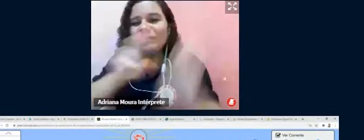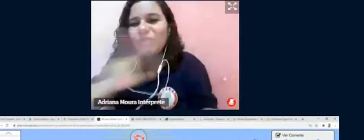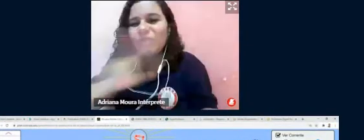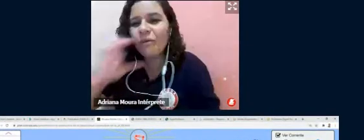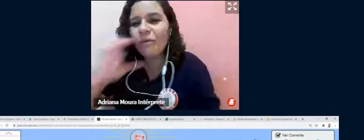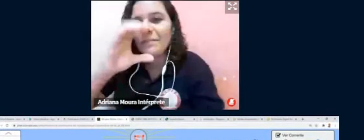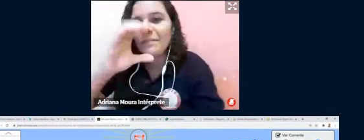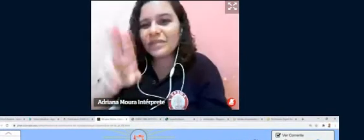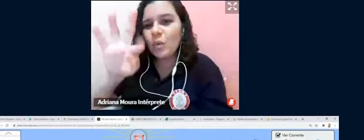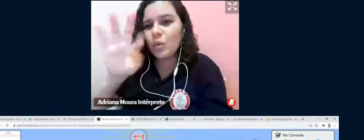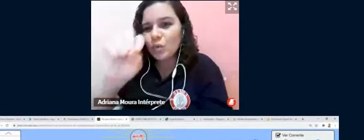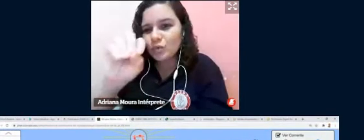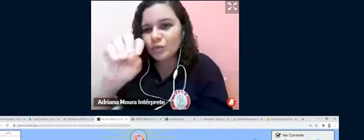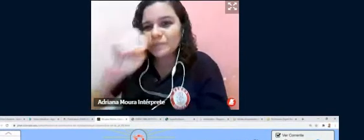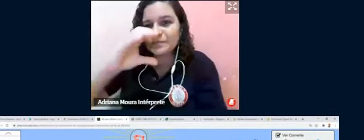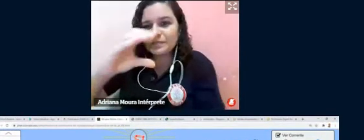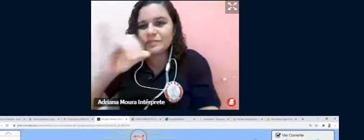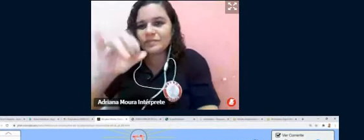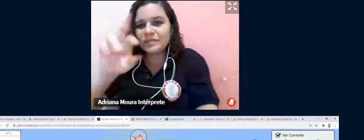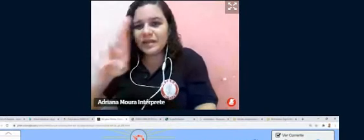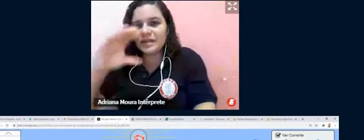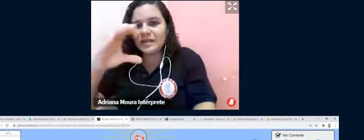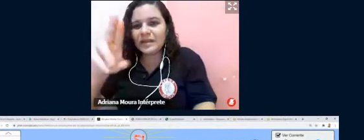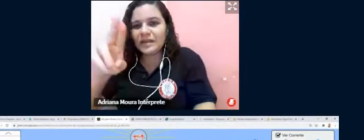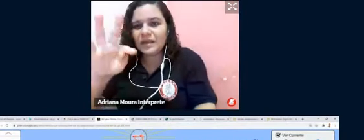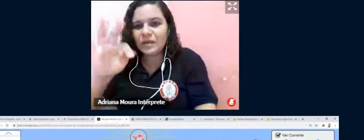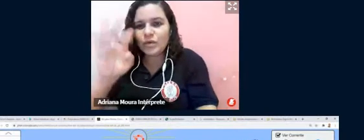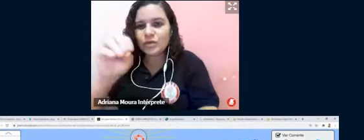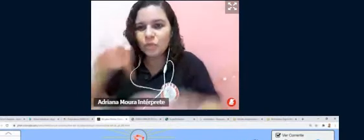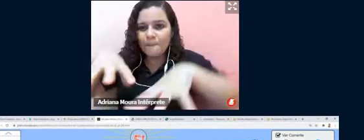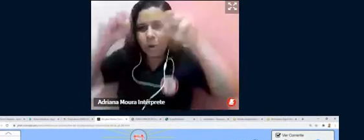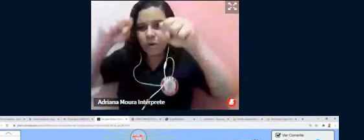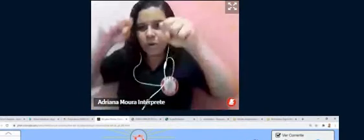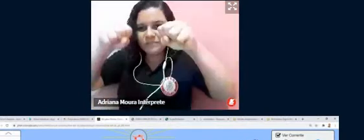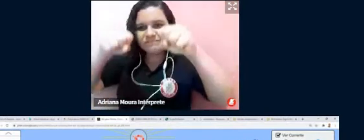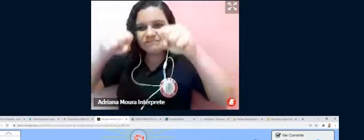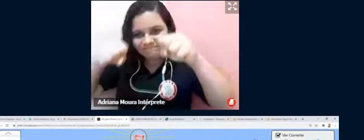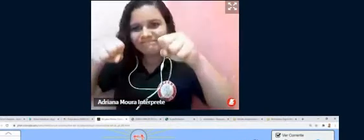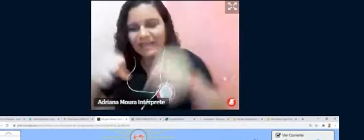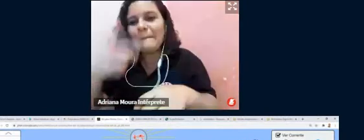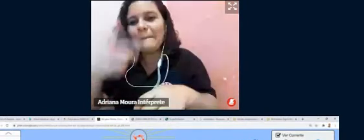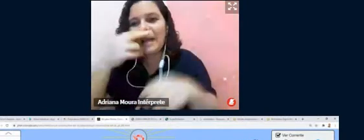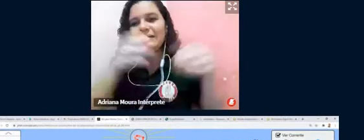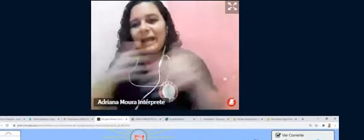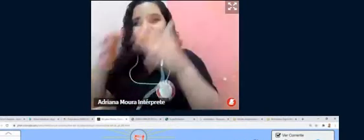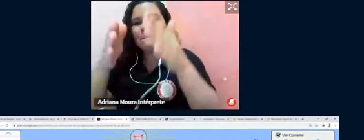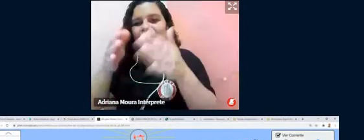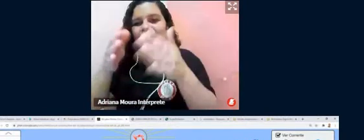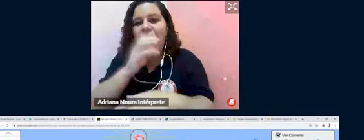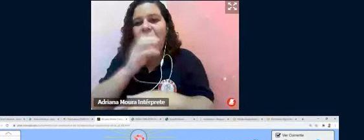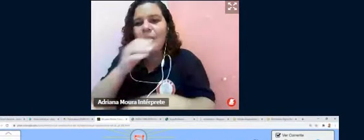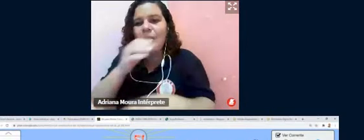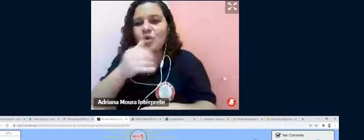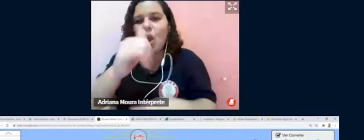curto-circuito. Um curto-circuito é um caminho mais rápido para a corrente. E o caminho mais rápido é o caminho